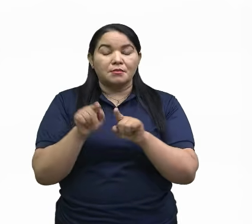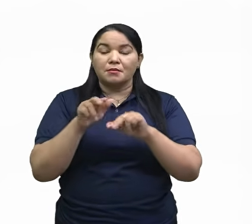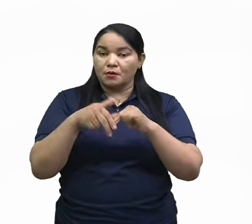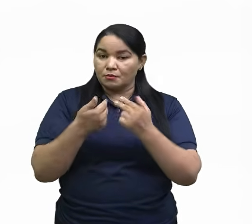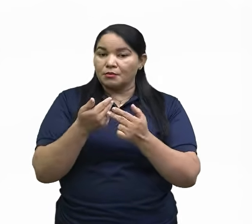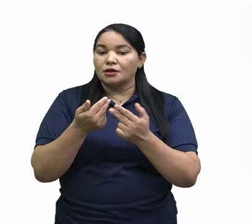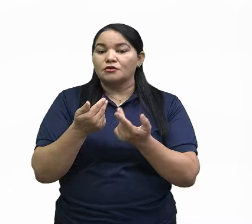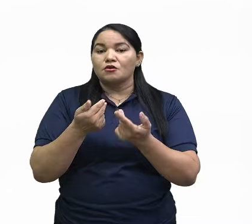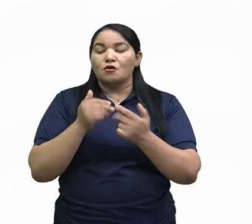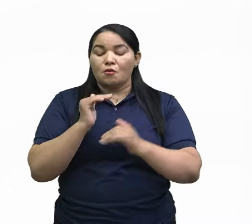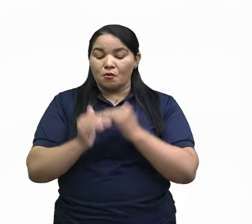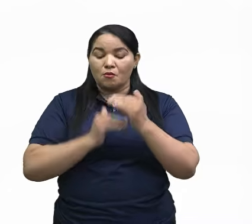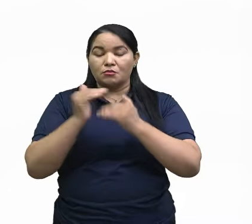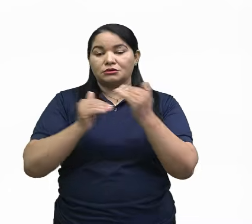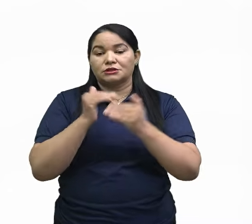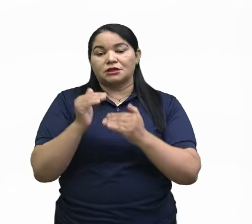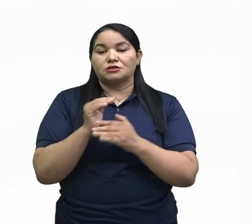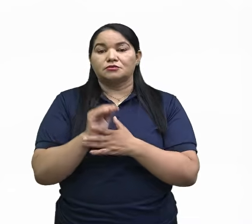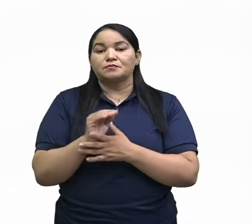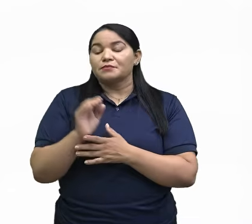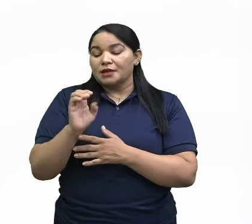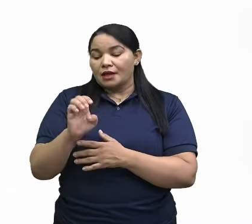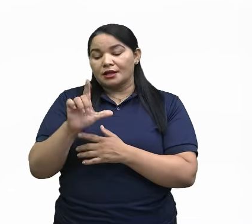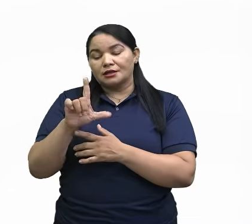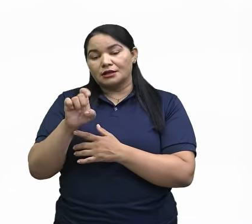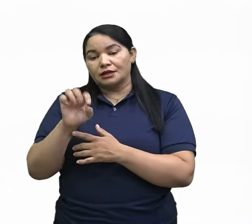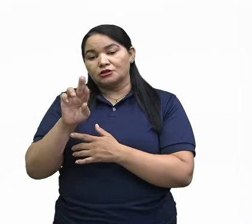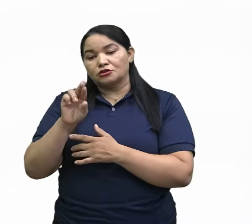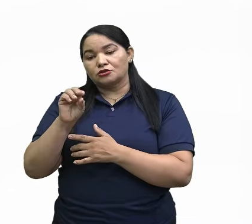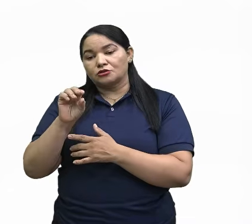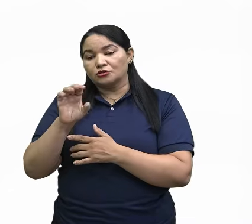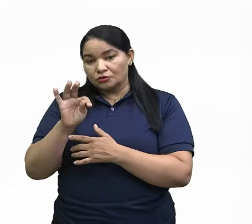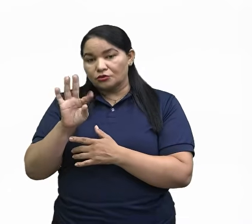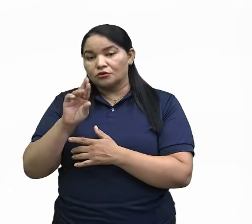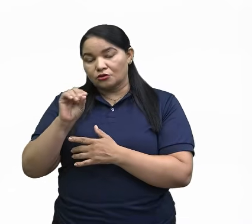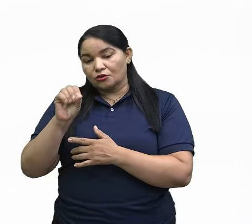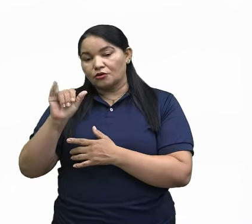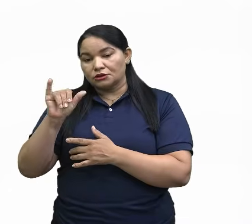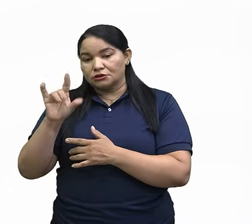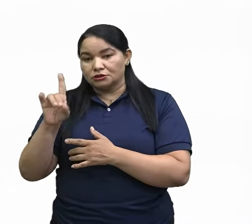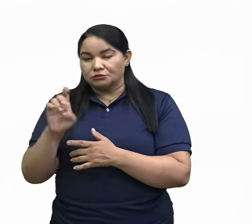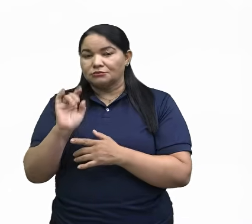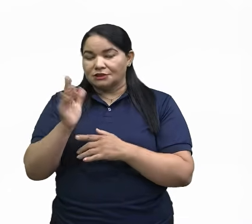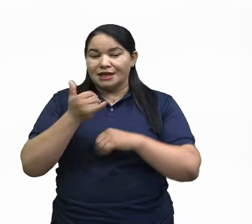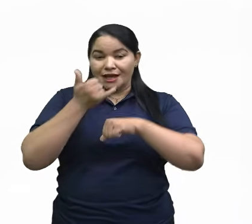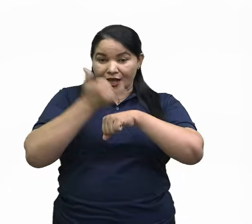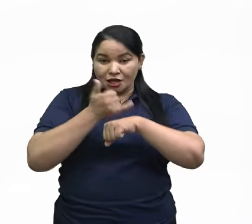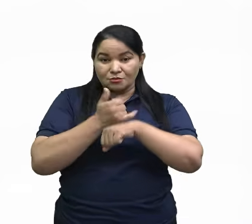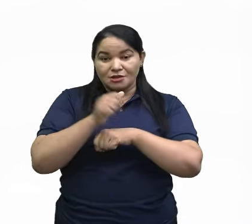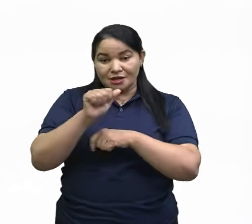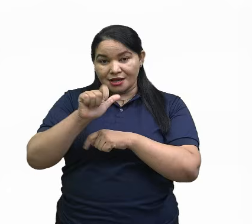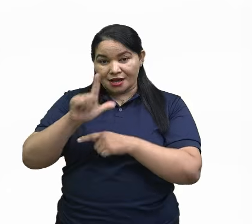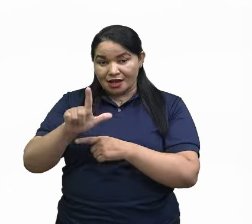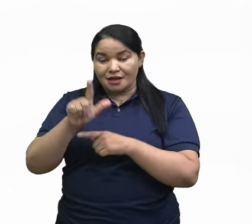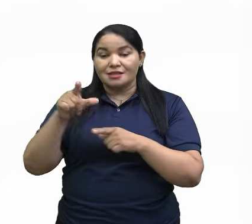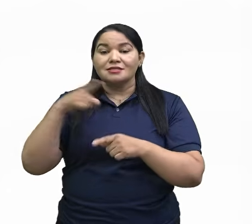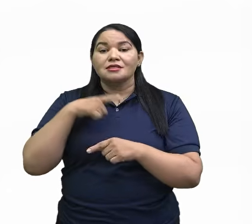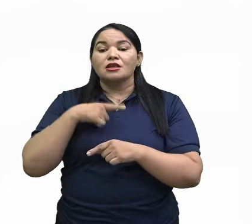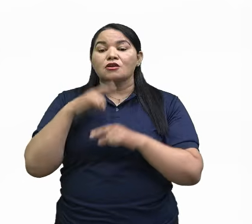de eletrólise. Como, por exemplo, tudo que você possa pensar e que tem alumínio, é eletrólise envolvida